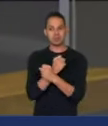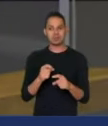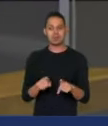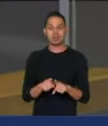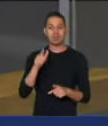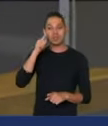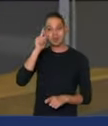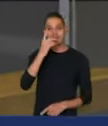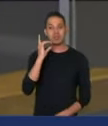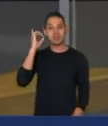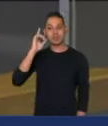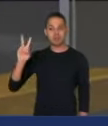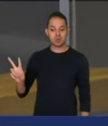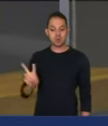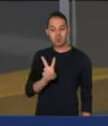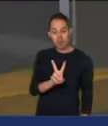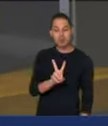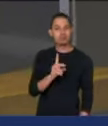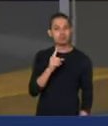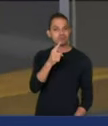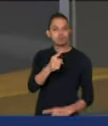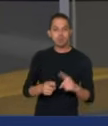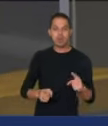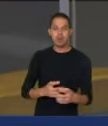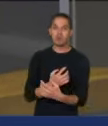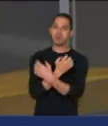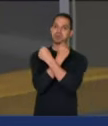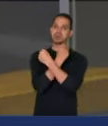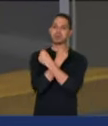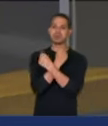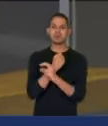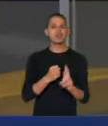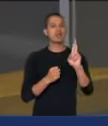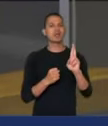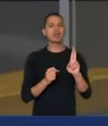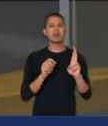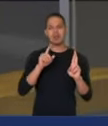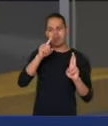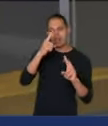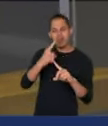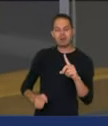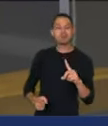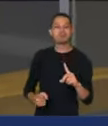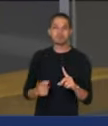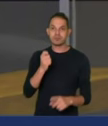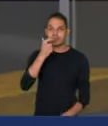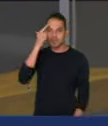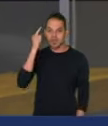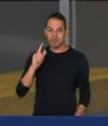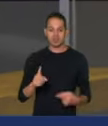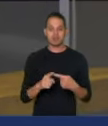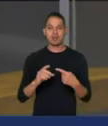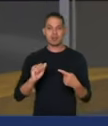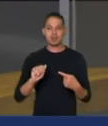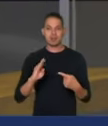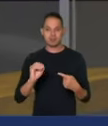dois deputados sofreram a censura por parte de Alexandre de Moraes. Deputado Cabo Júnior Amaral e a